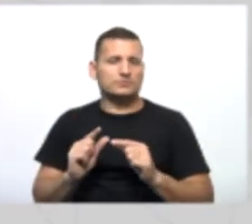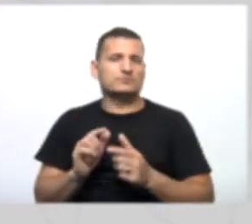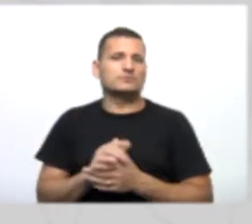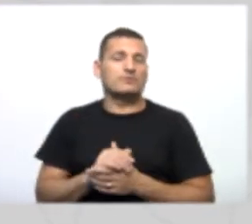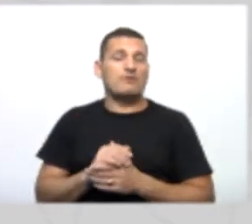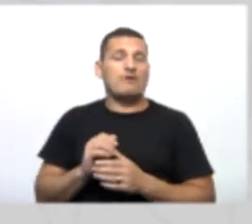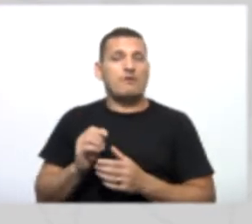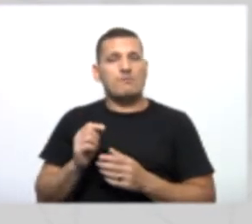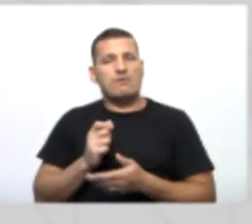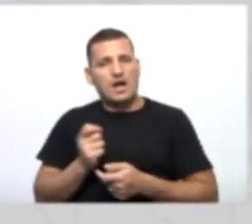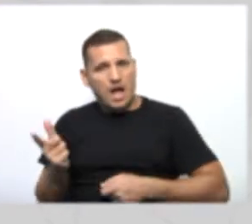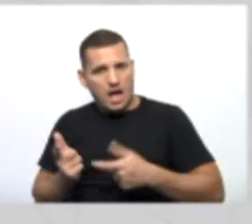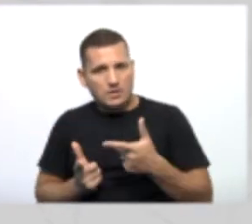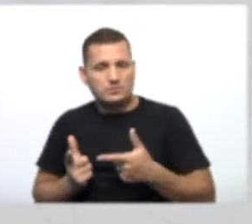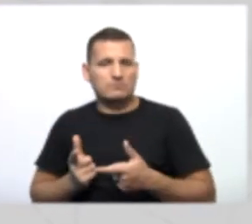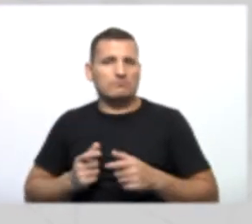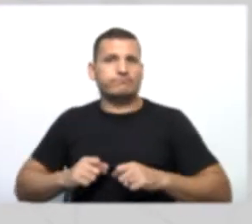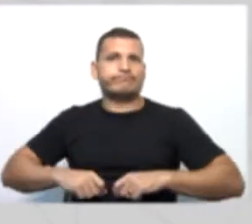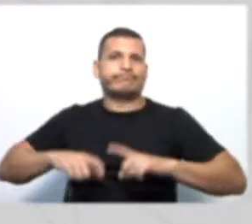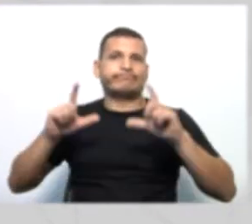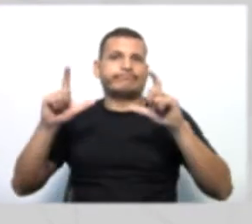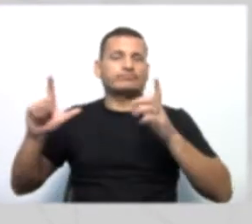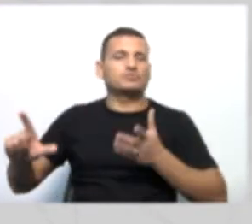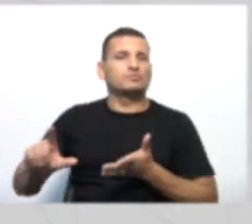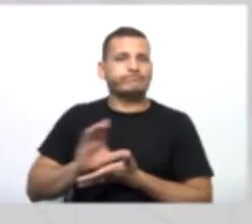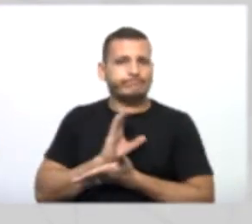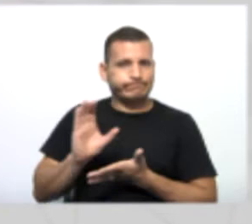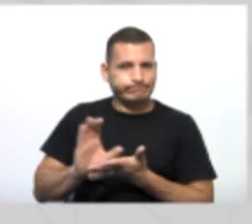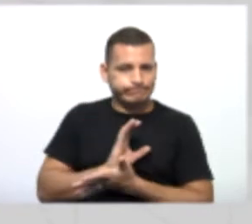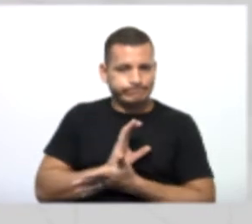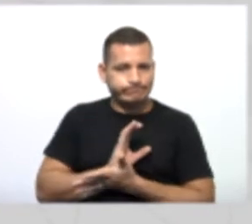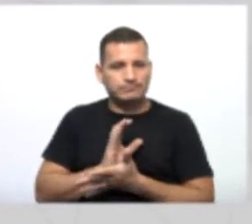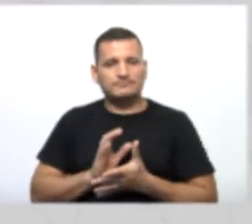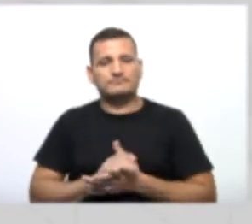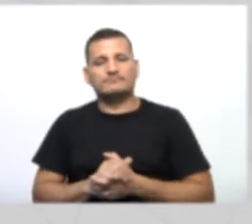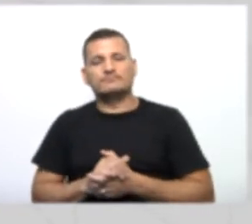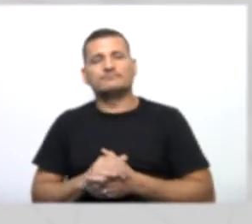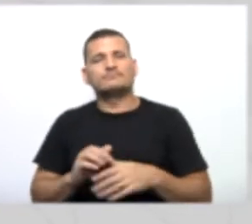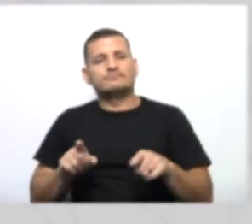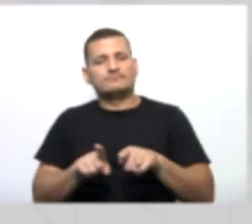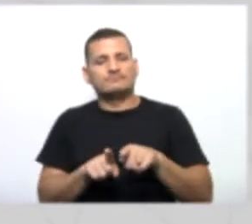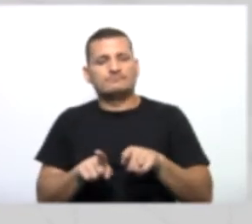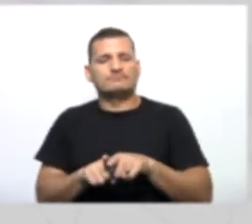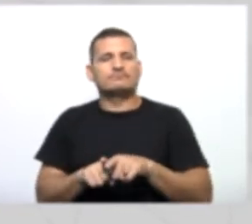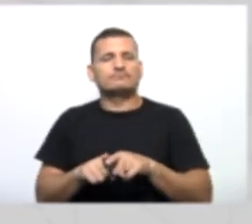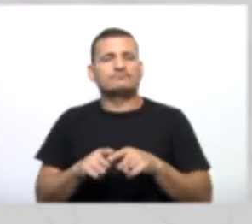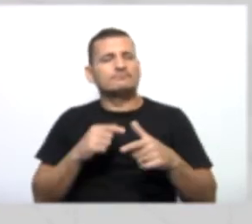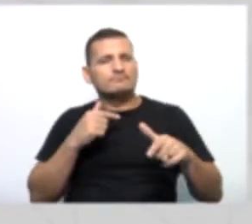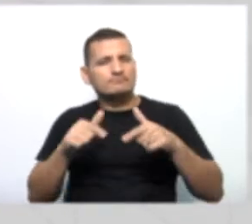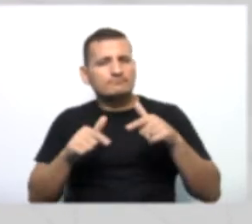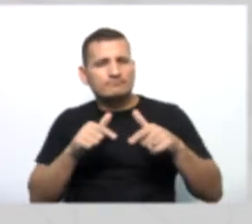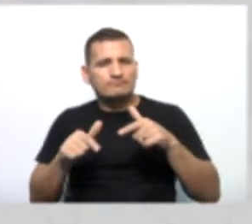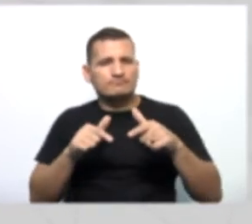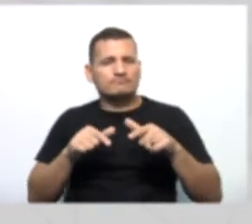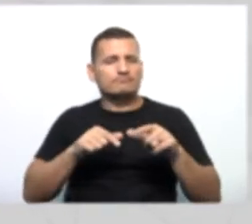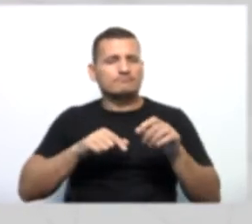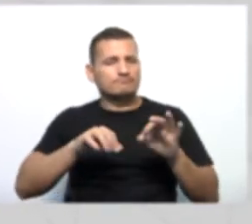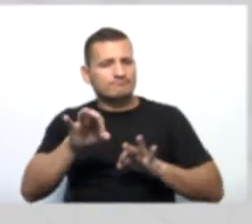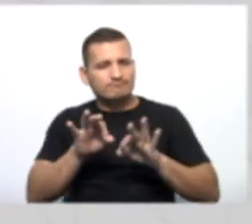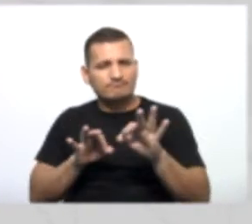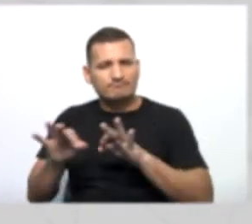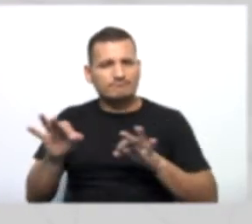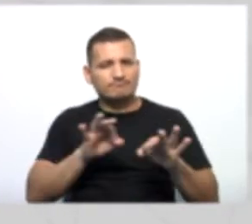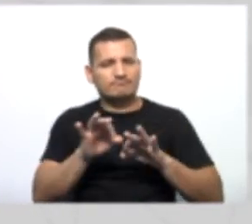aumenta o lucro da organização, redução de custos, como coloca ali em geral, otimização de processo produtivo,